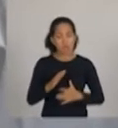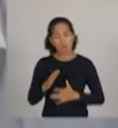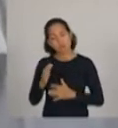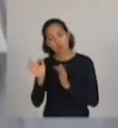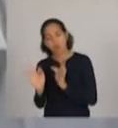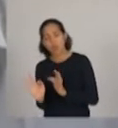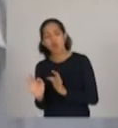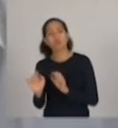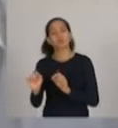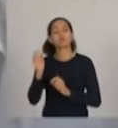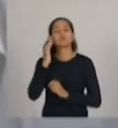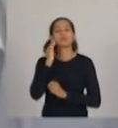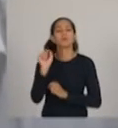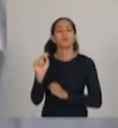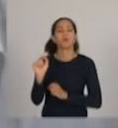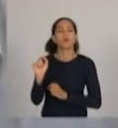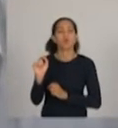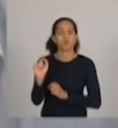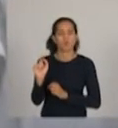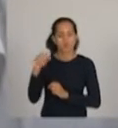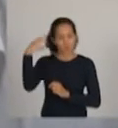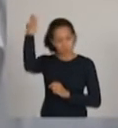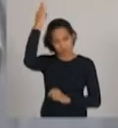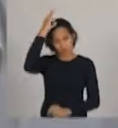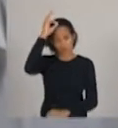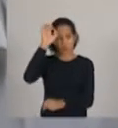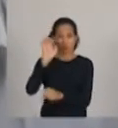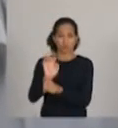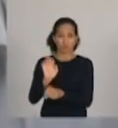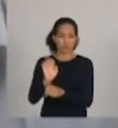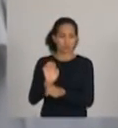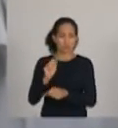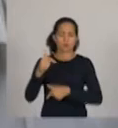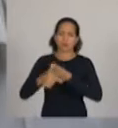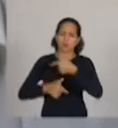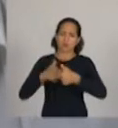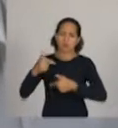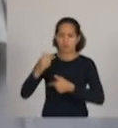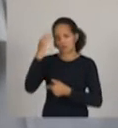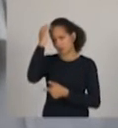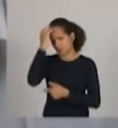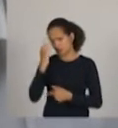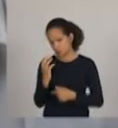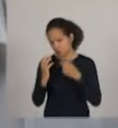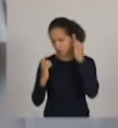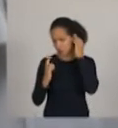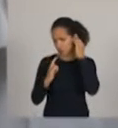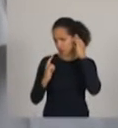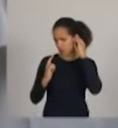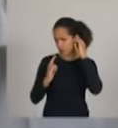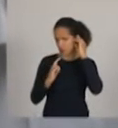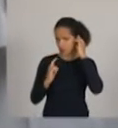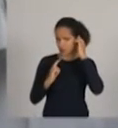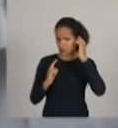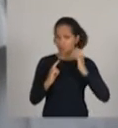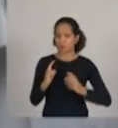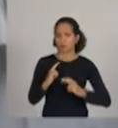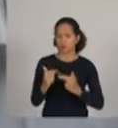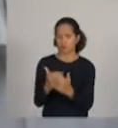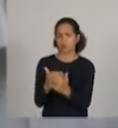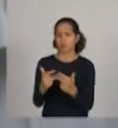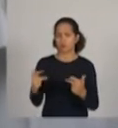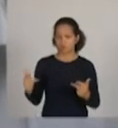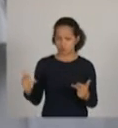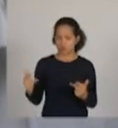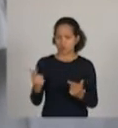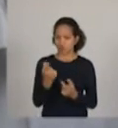de poder saber que o governo do Estado do Espírito Santo tem trabalhado sério, tem feito de fato o emprego